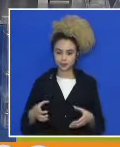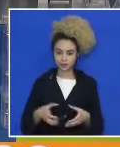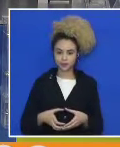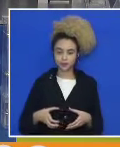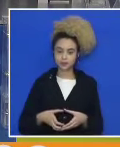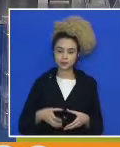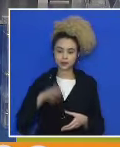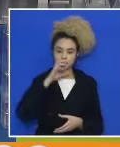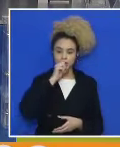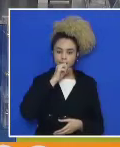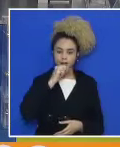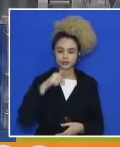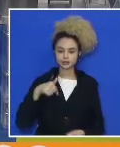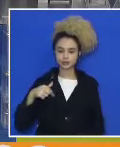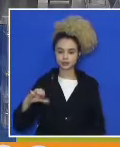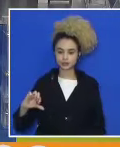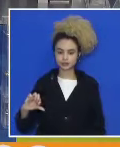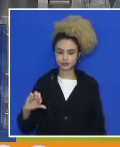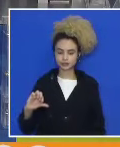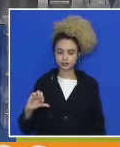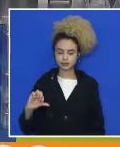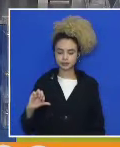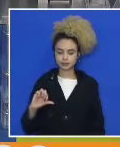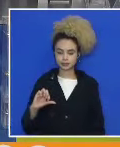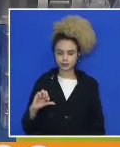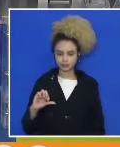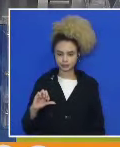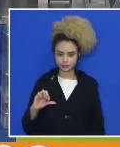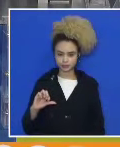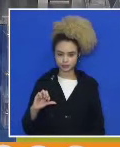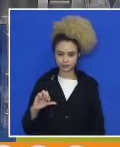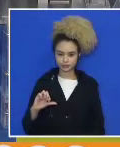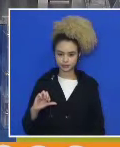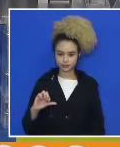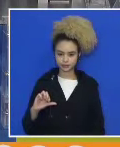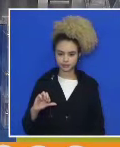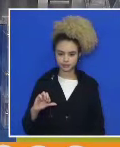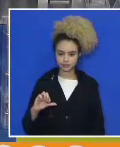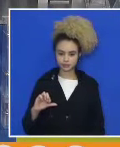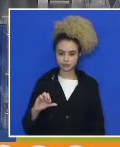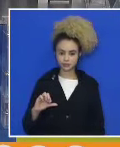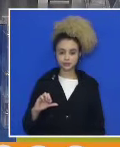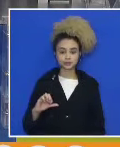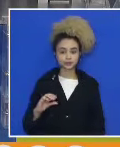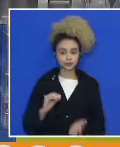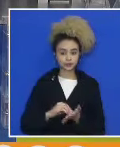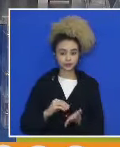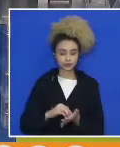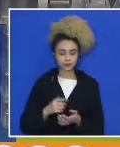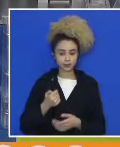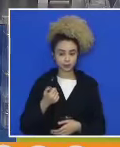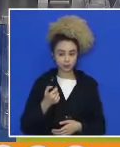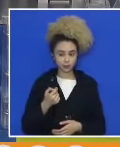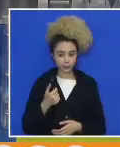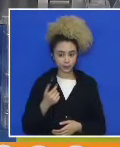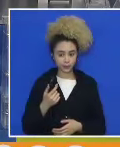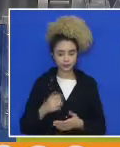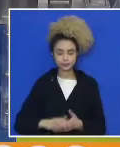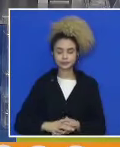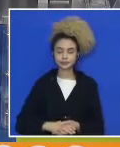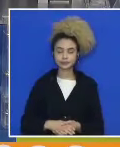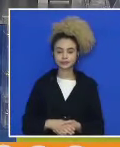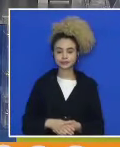Bola laranja número 79, laranja 79, falta pouco.